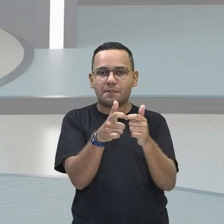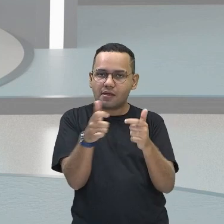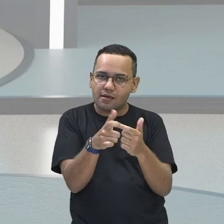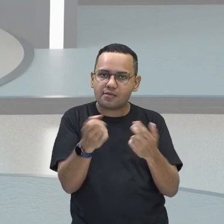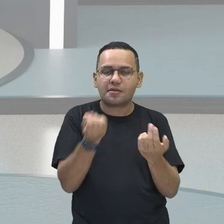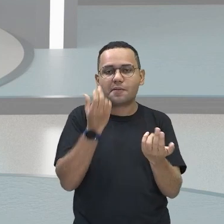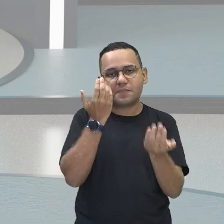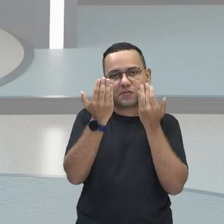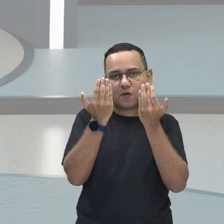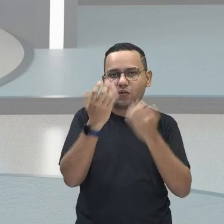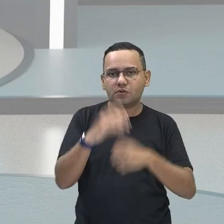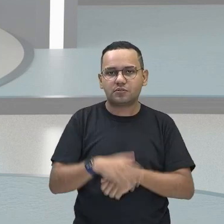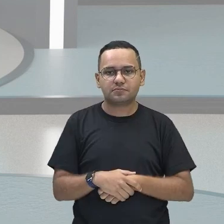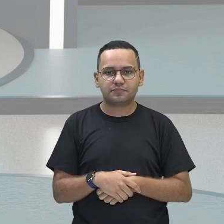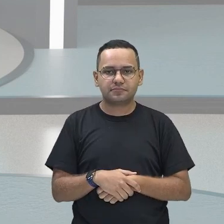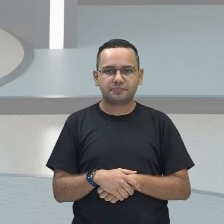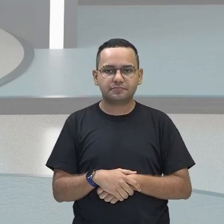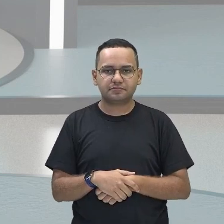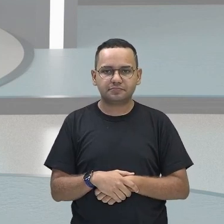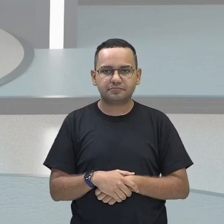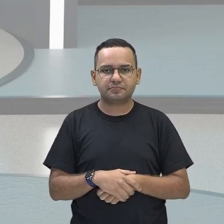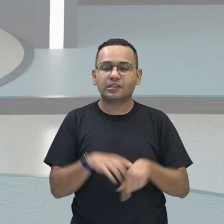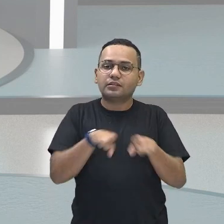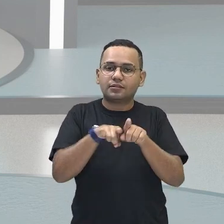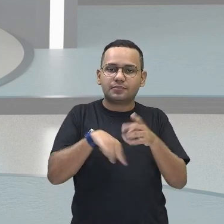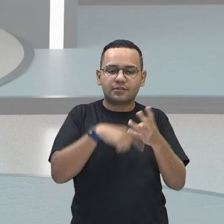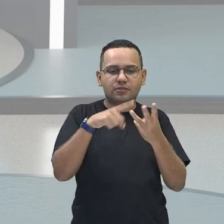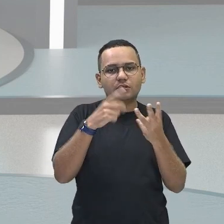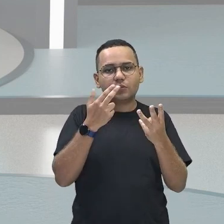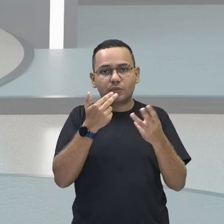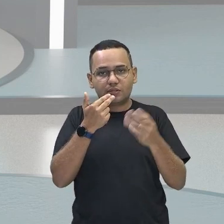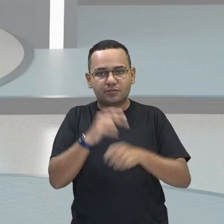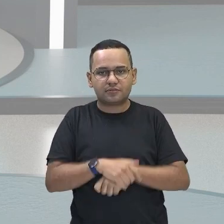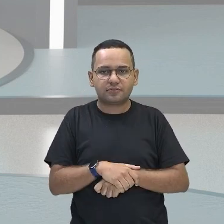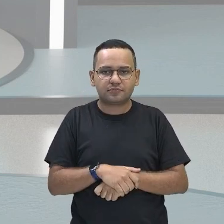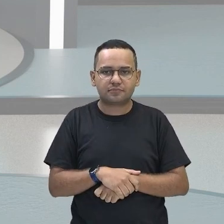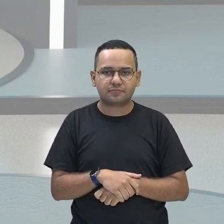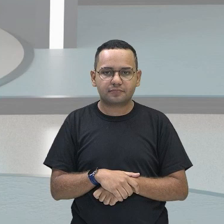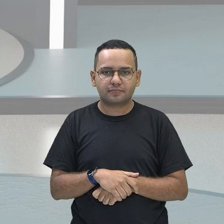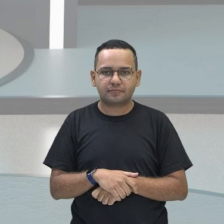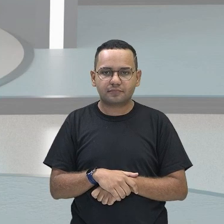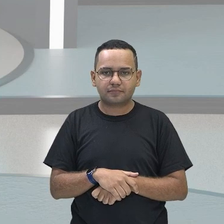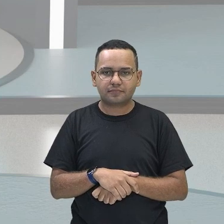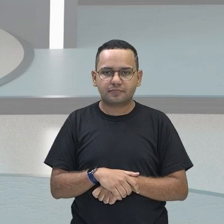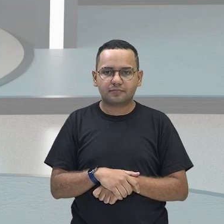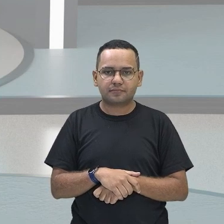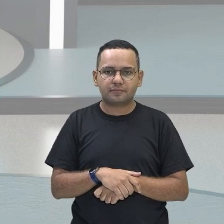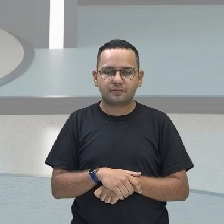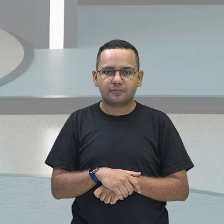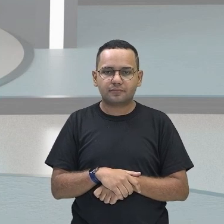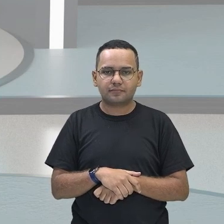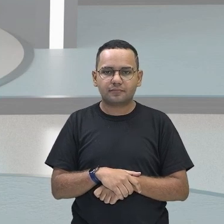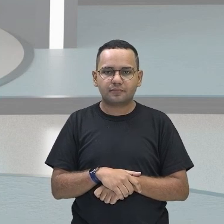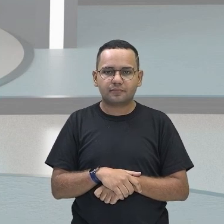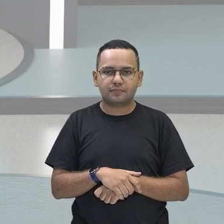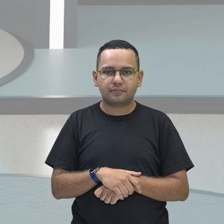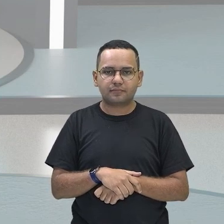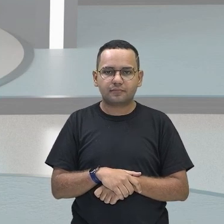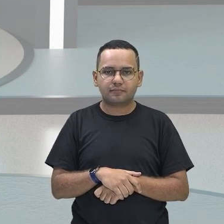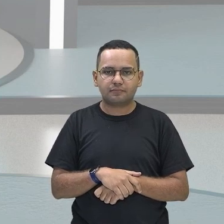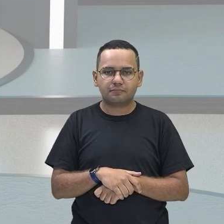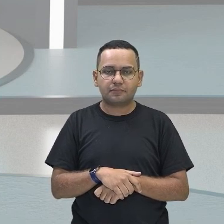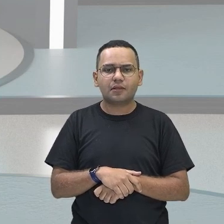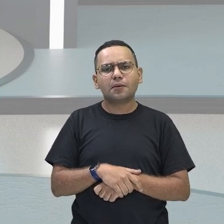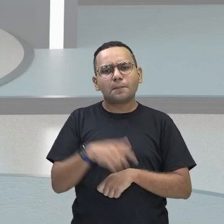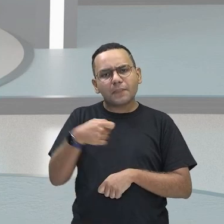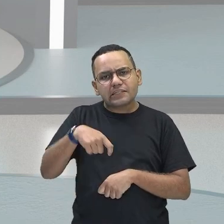intervenção psicológica de uma intervenção de um nutricionista e principalmente ah do do do apoio das